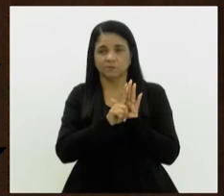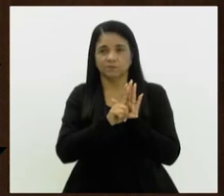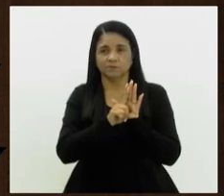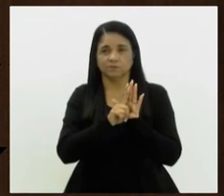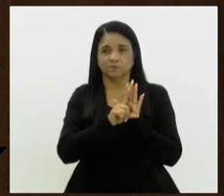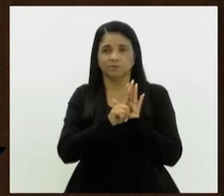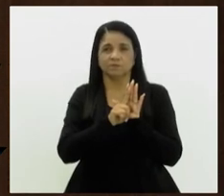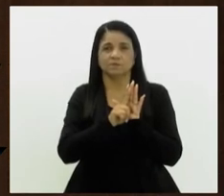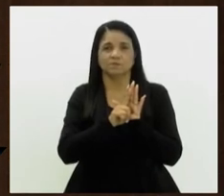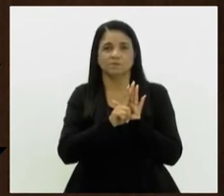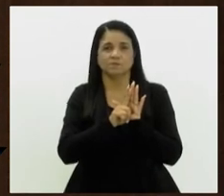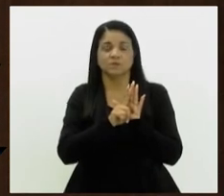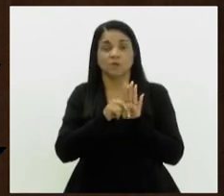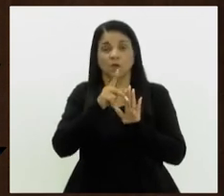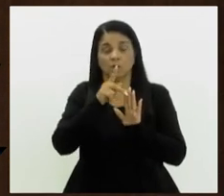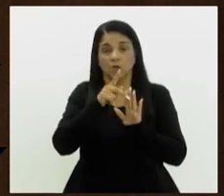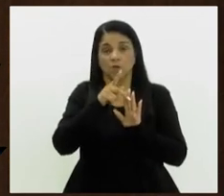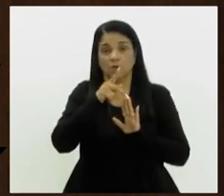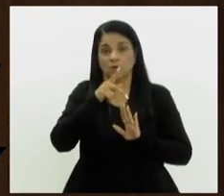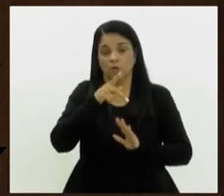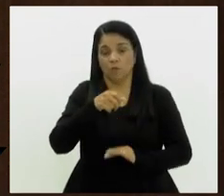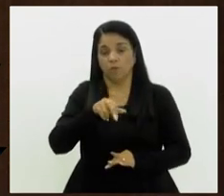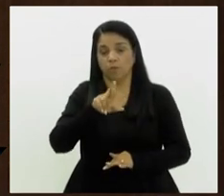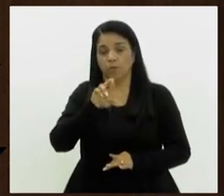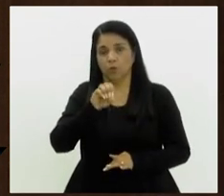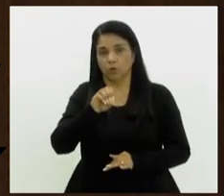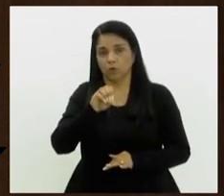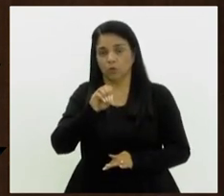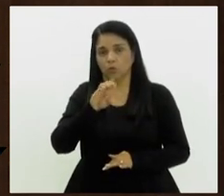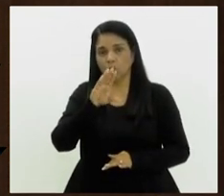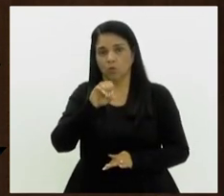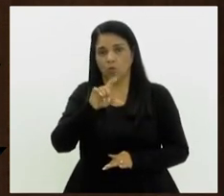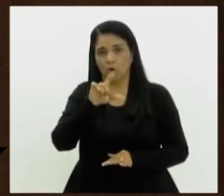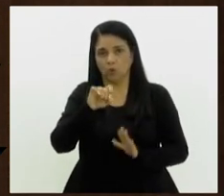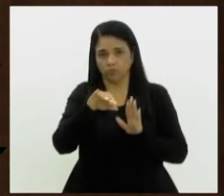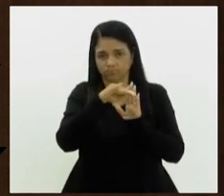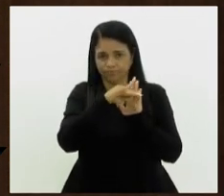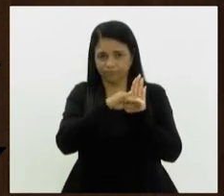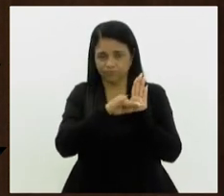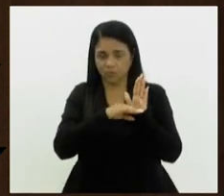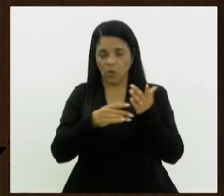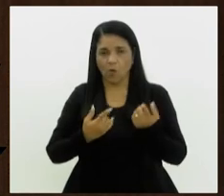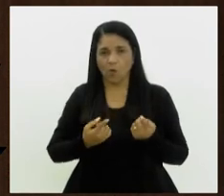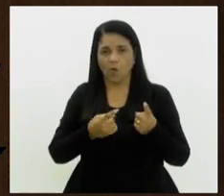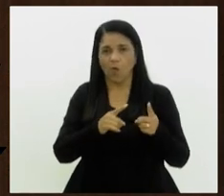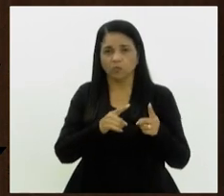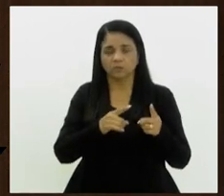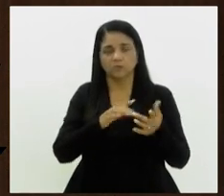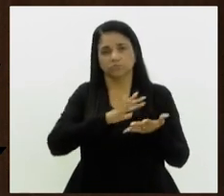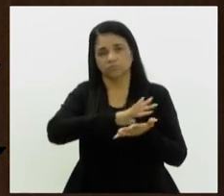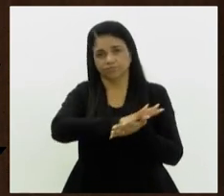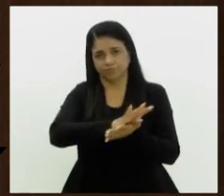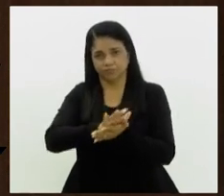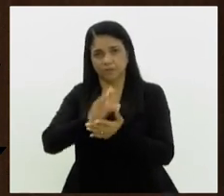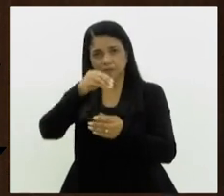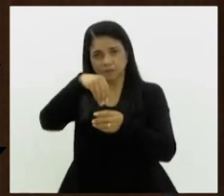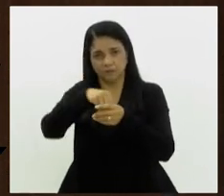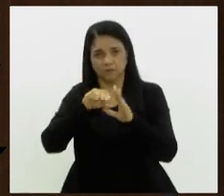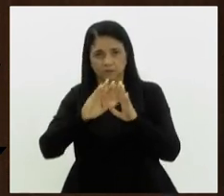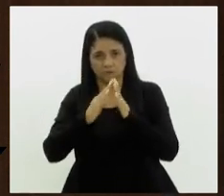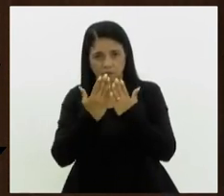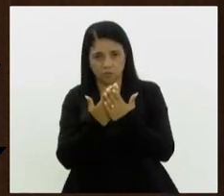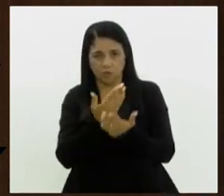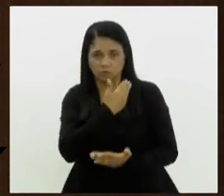que institui o protocolo de atuação antirracista e de combate à intolerância religiosa nas redes públicas,